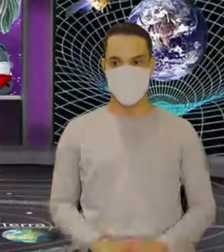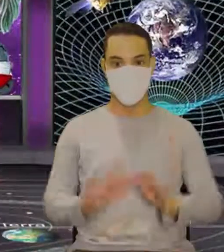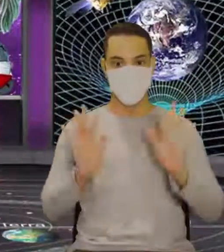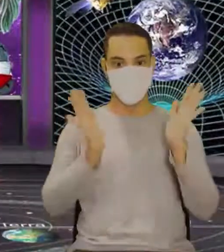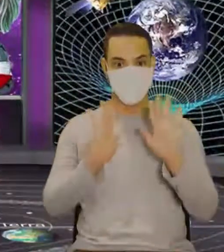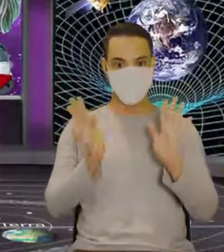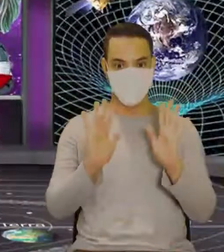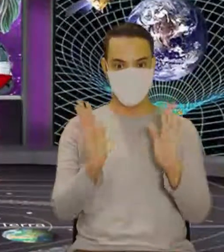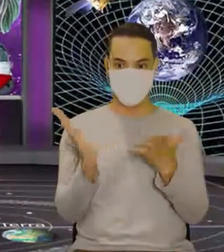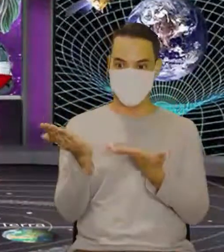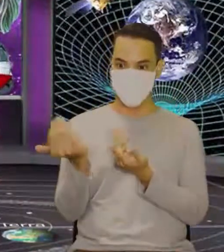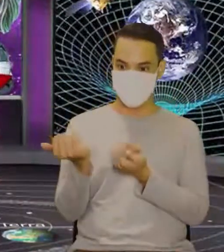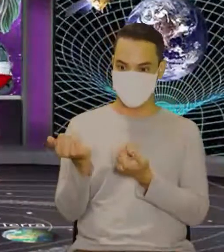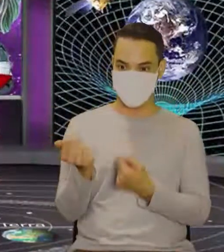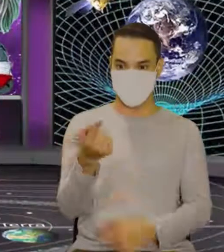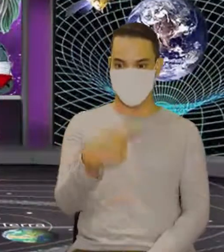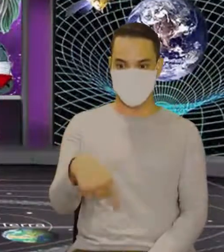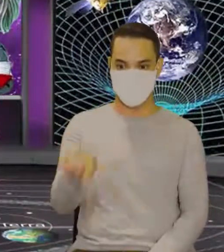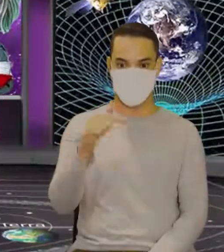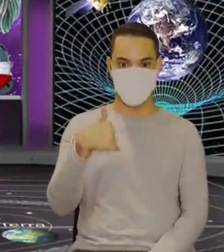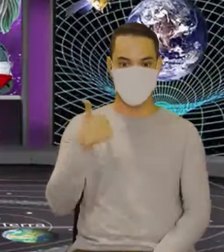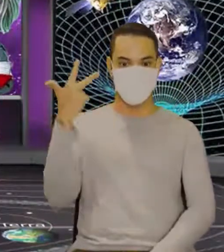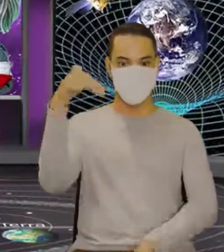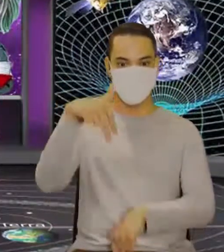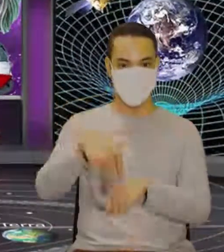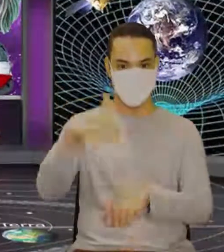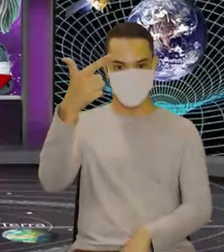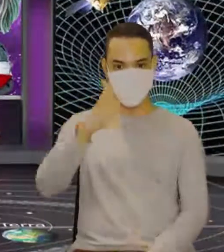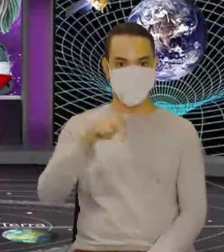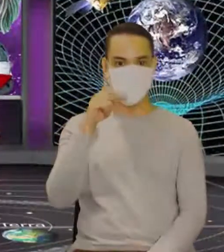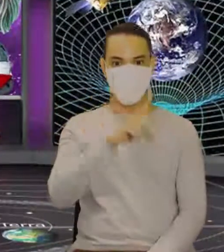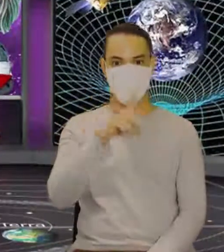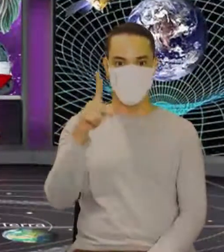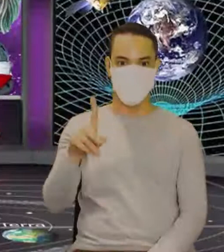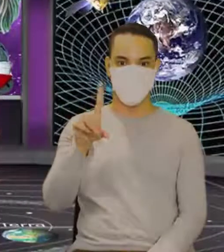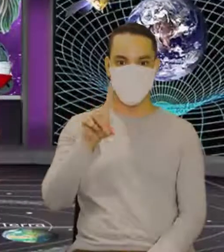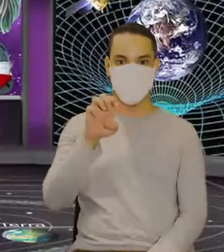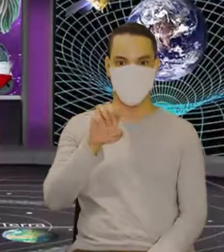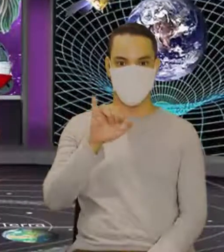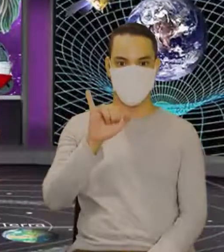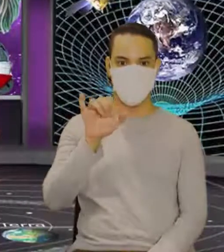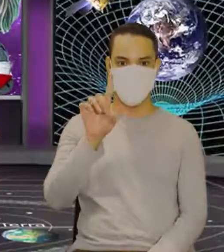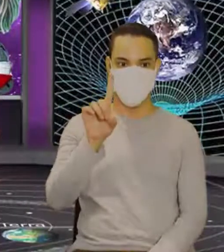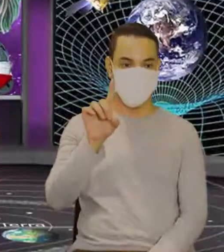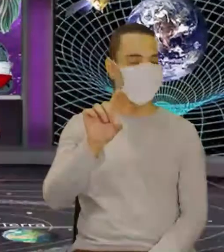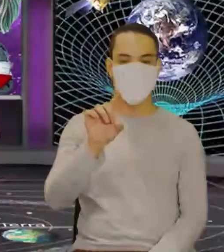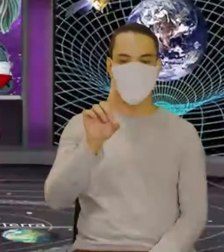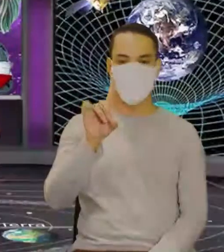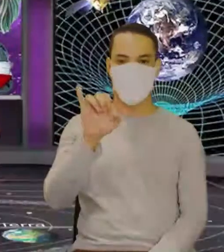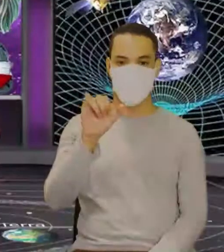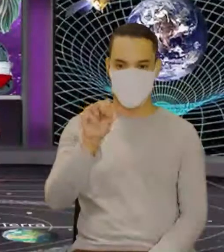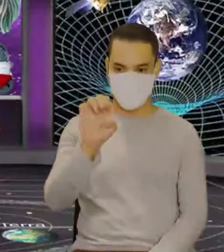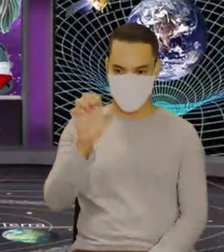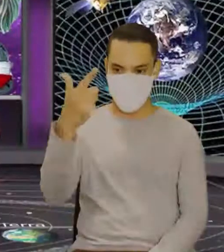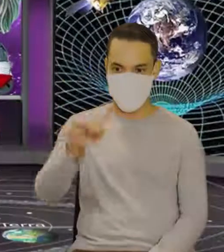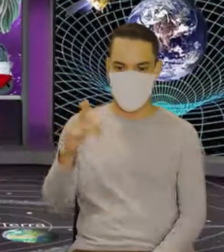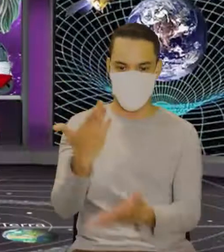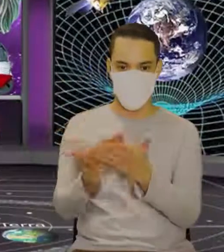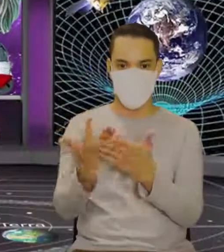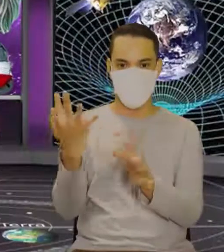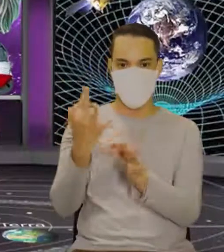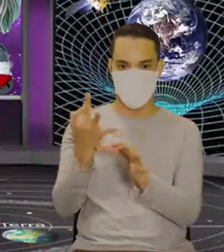Olá, jovens! Olha eu aqui de novo, como vocês sabem, professora Daisy, para mais uma aula de física com